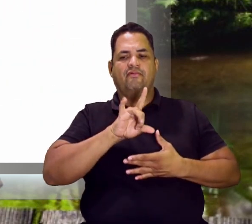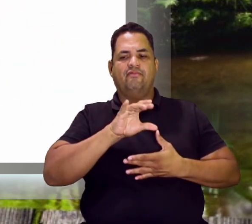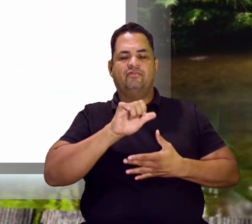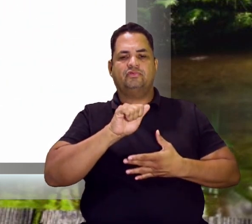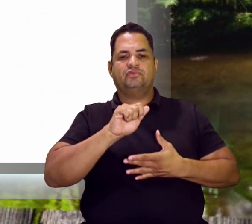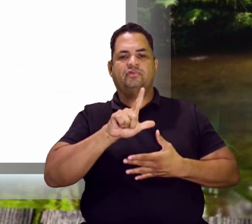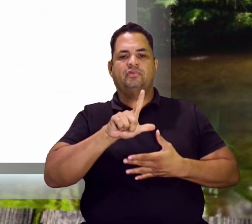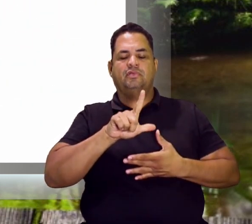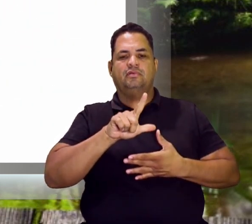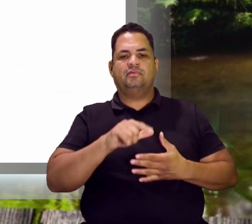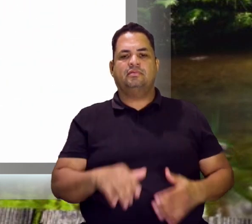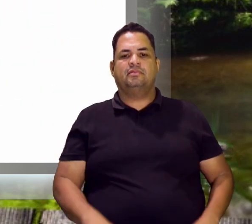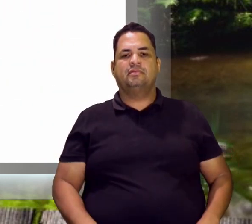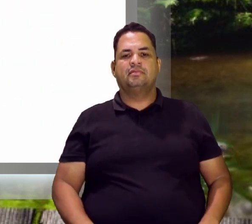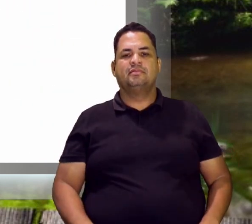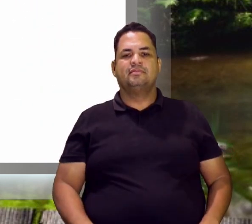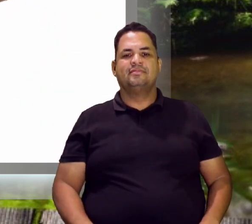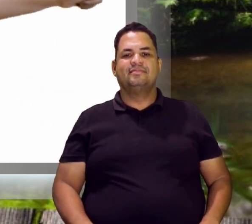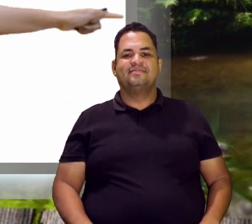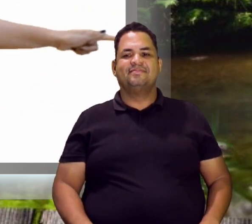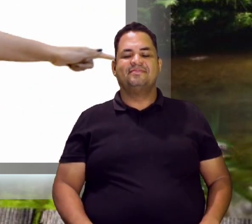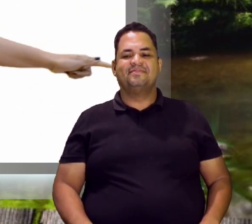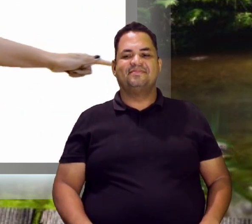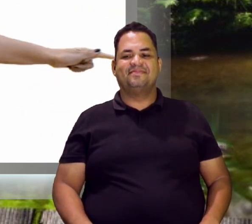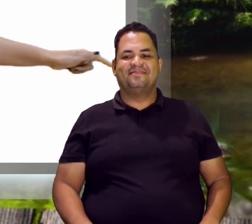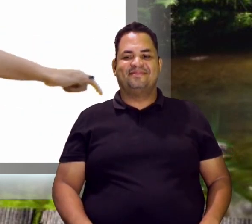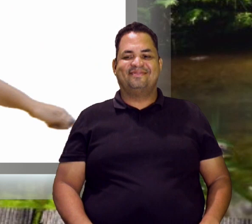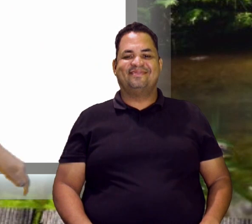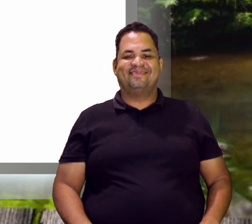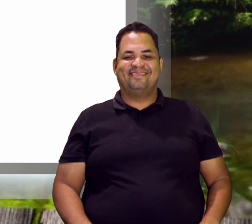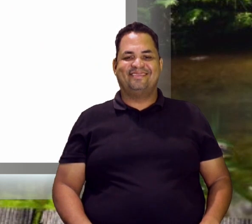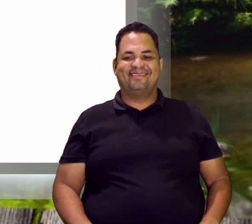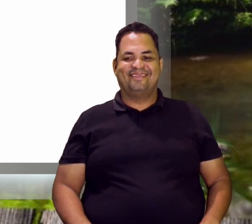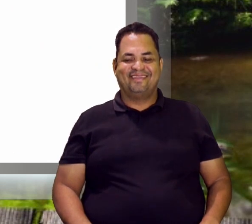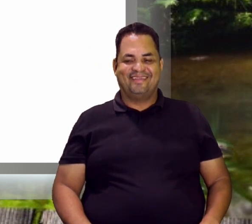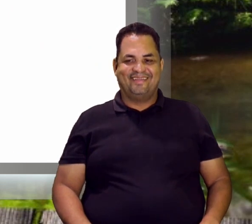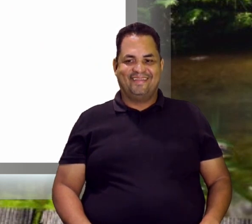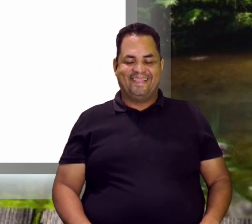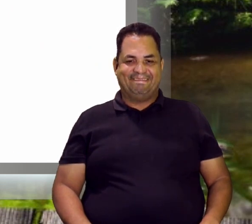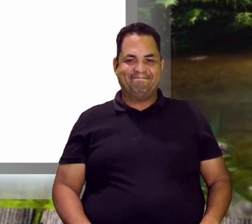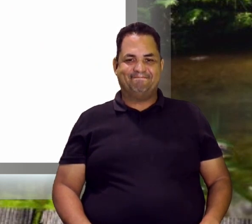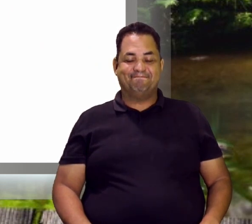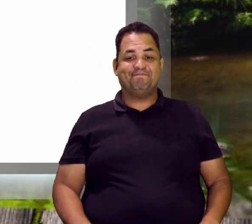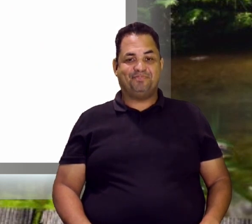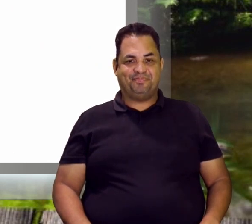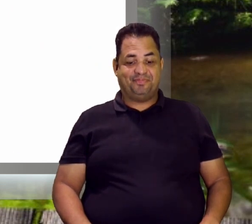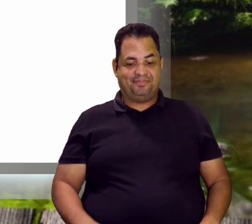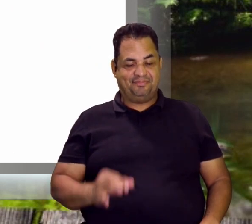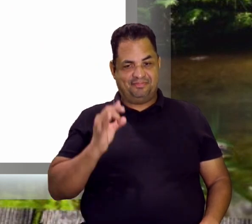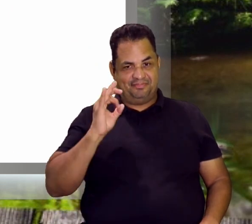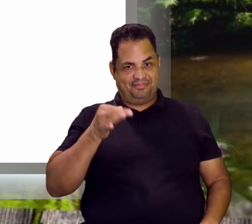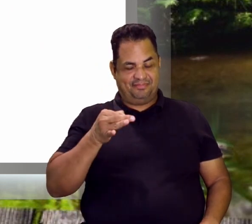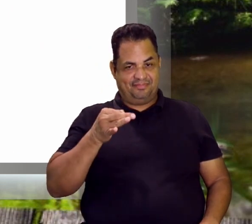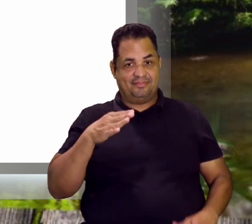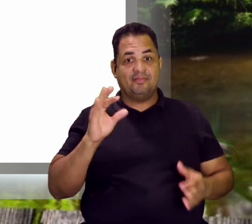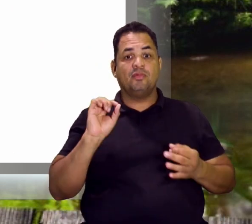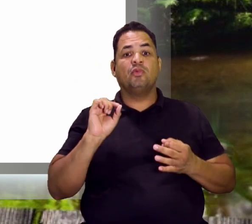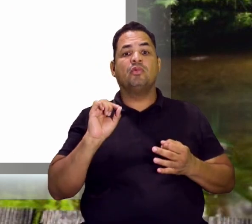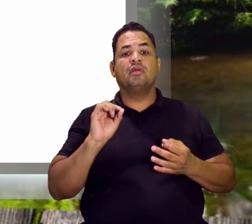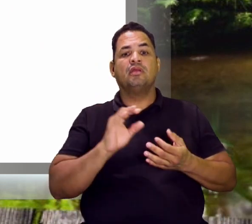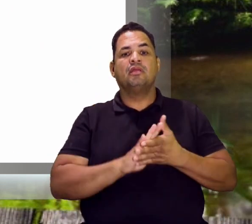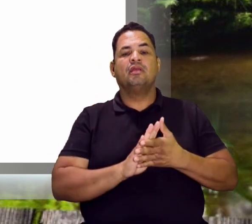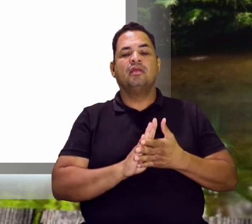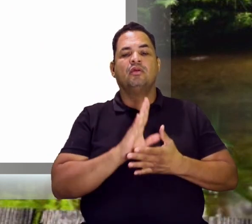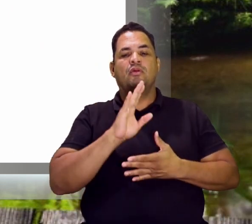morfofuncional. Peguei no Samuel. Ei, Samuel. Tá? E o que é essa